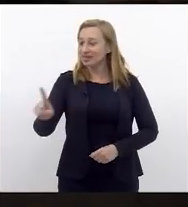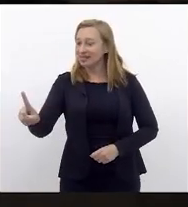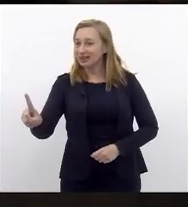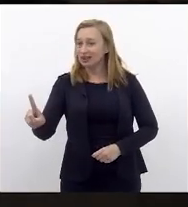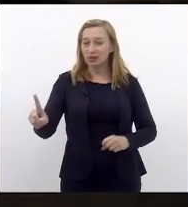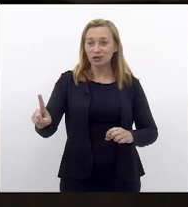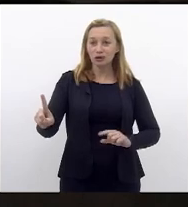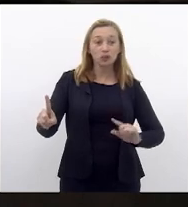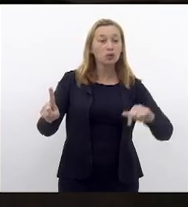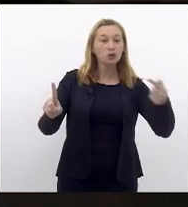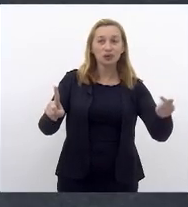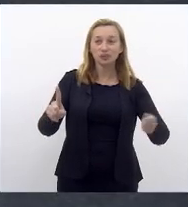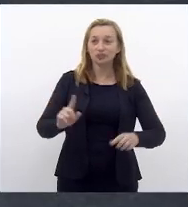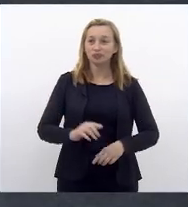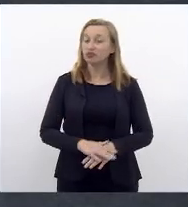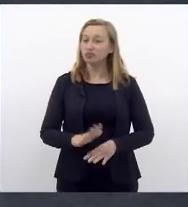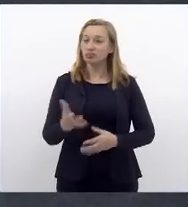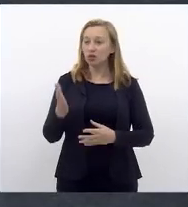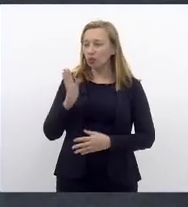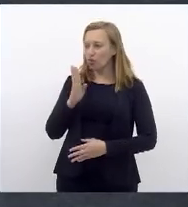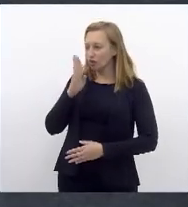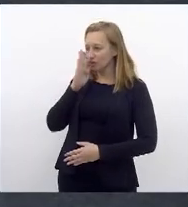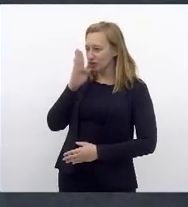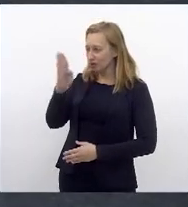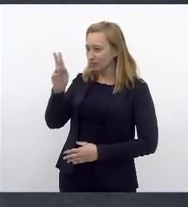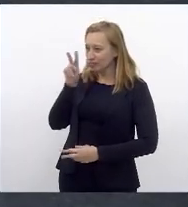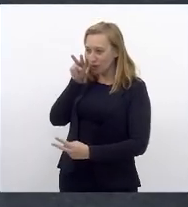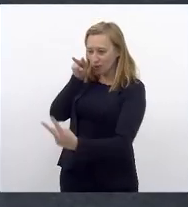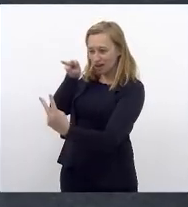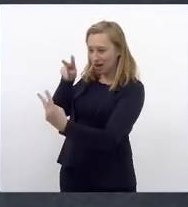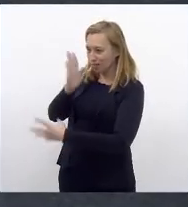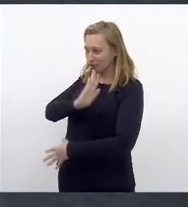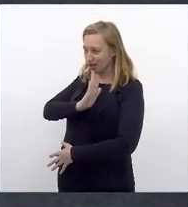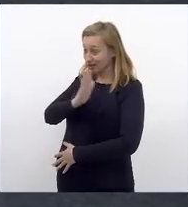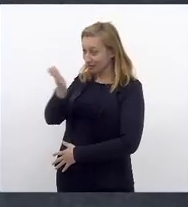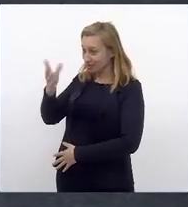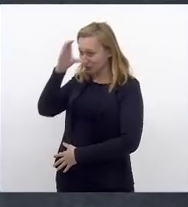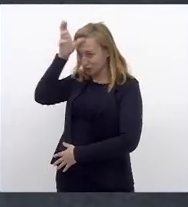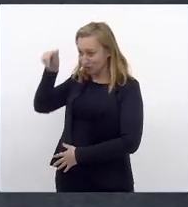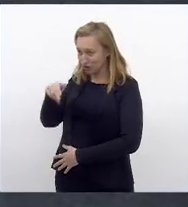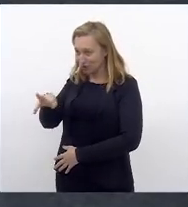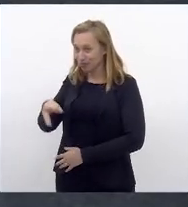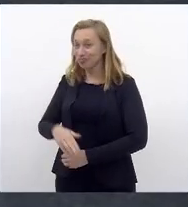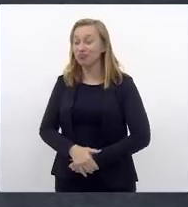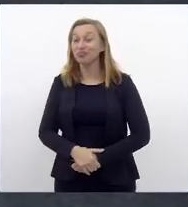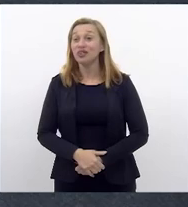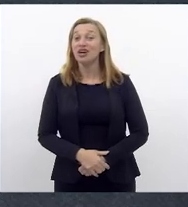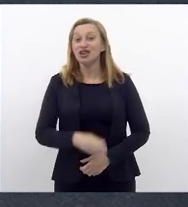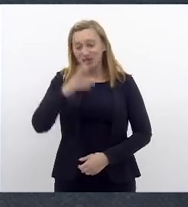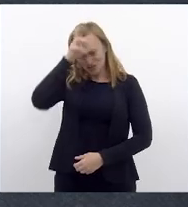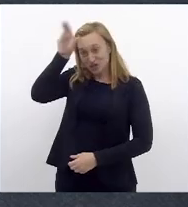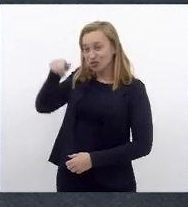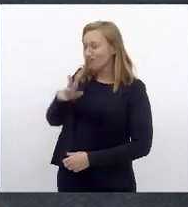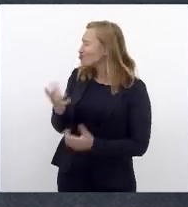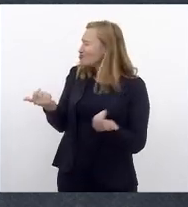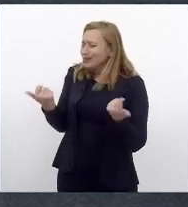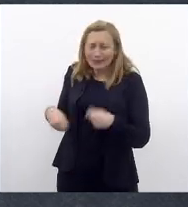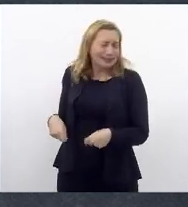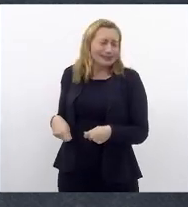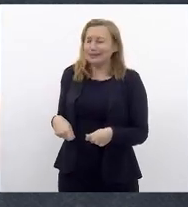outro microfone que é da sua. Não, eu queria olhar nessa, do lado do meu coração para você, Tia Ju. Tia Ju, não